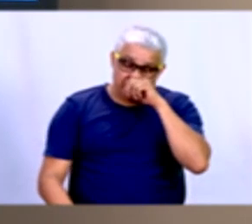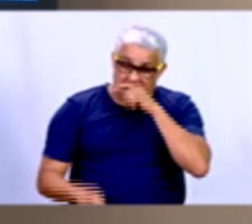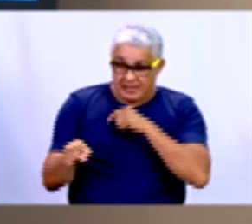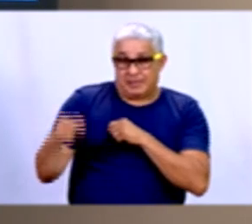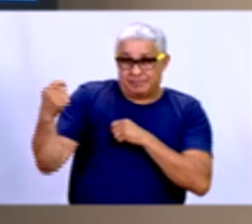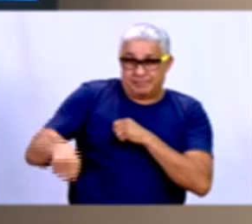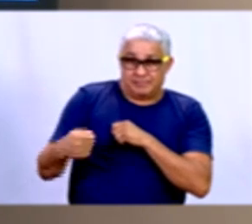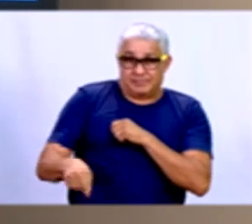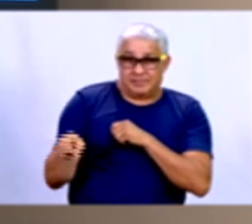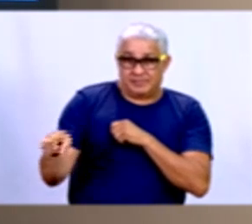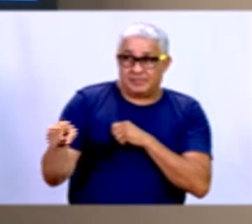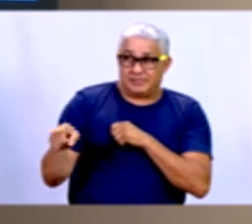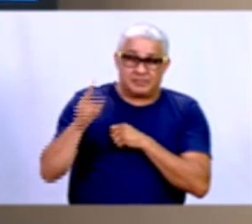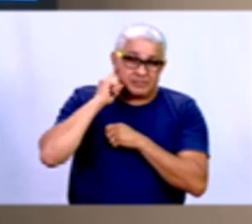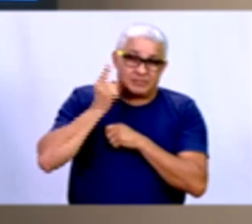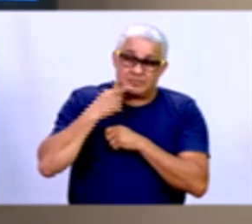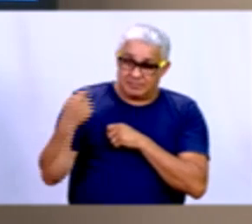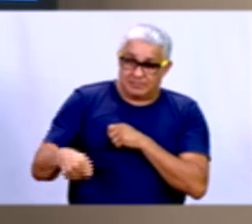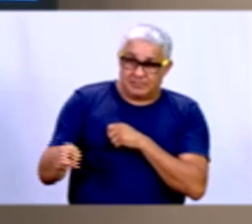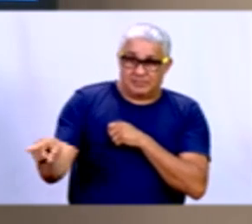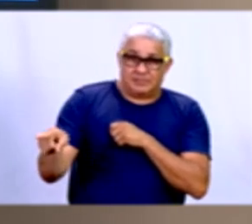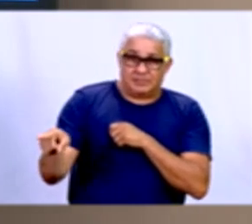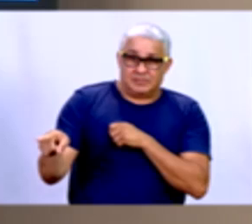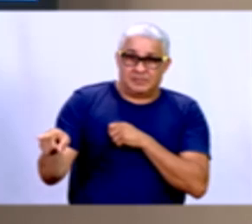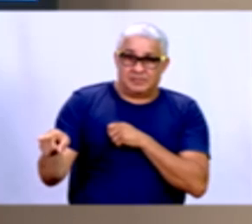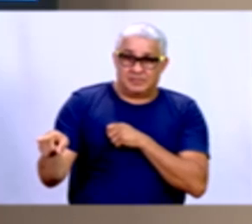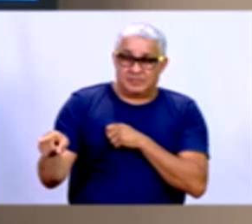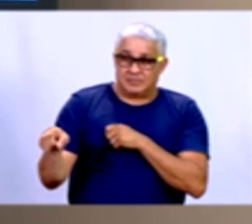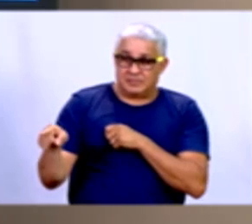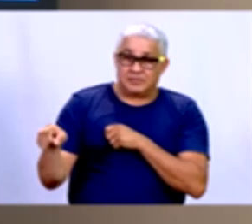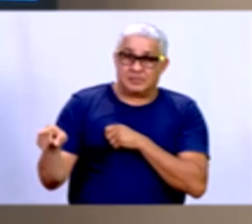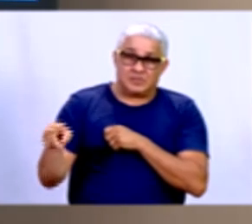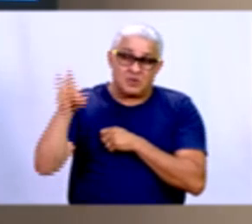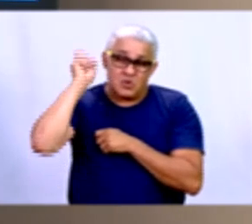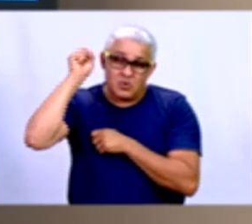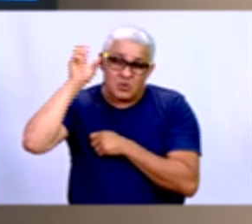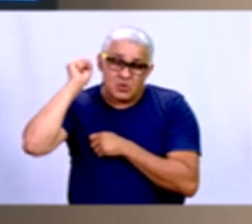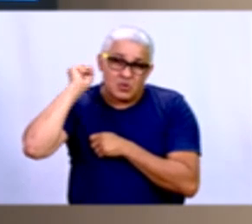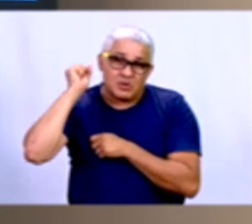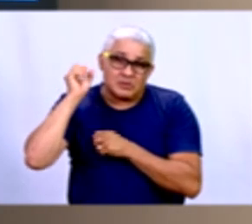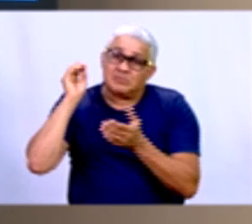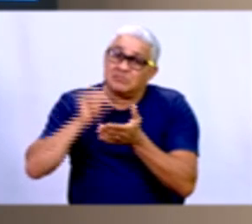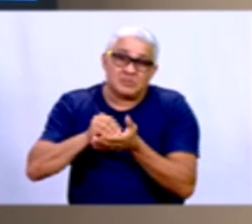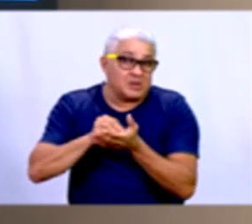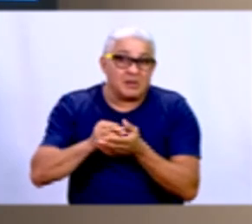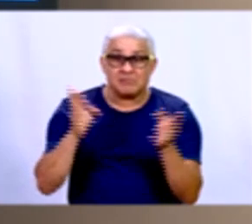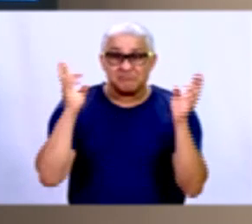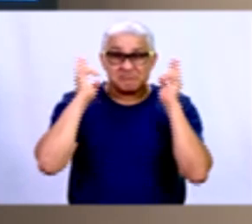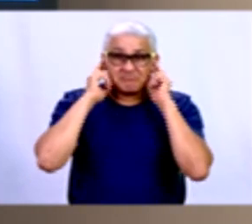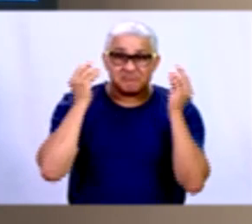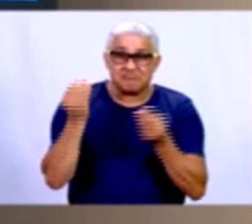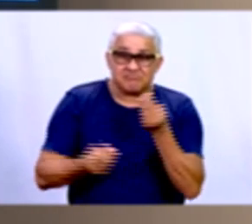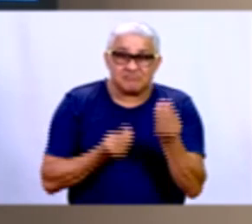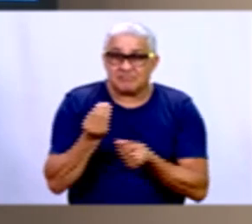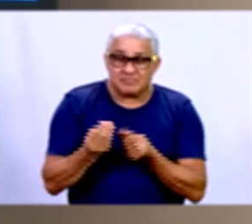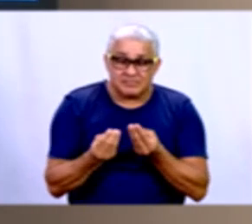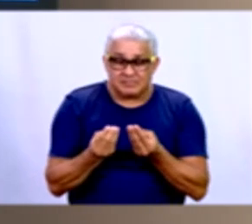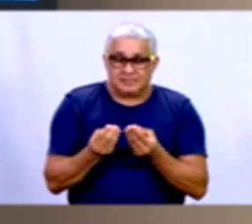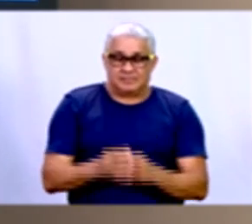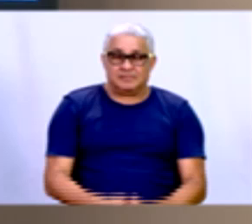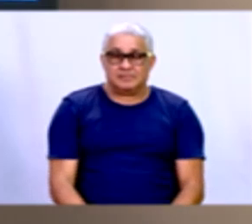necessitar das faculdades auditivas dele, porque ele não vai te ouvir, né?